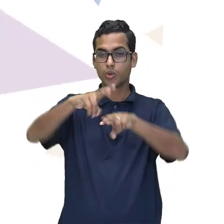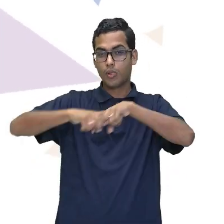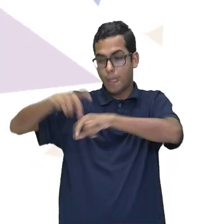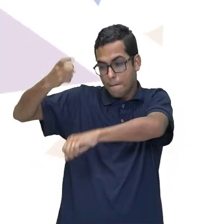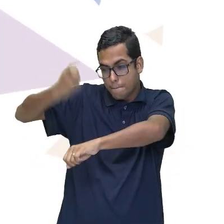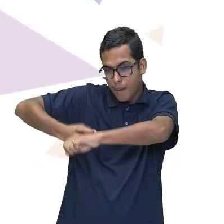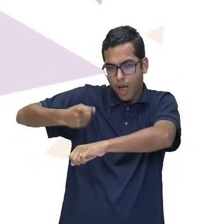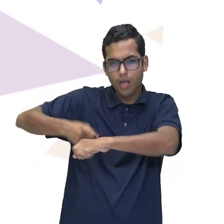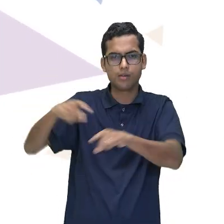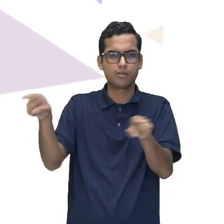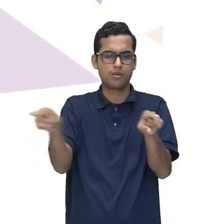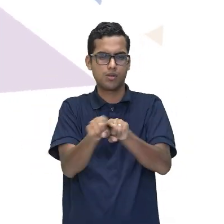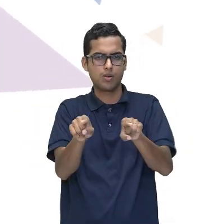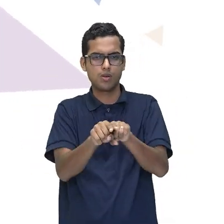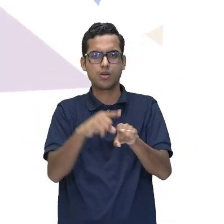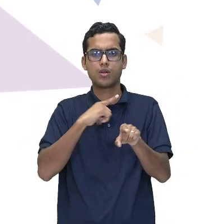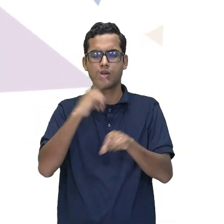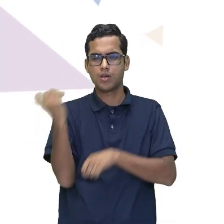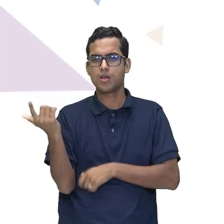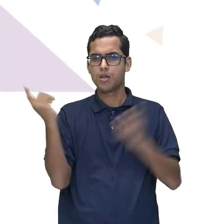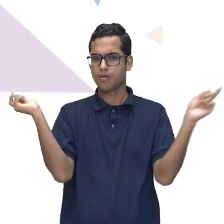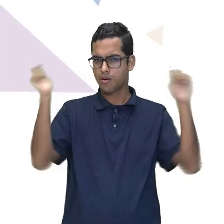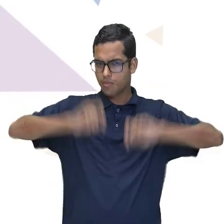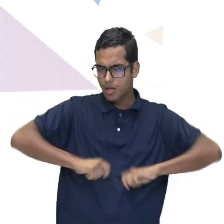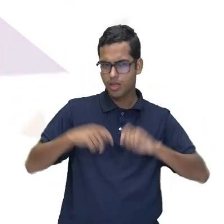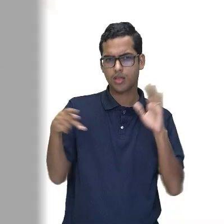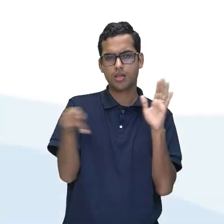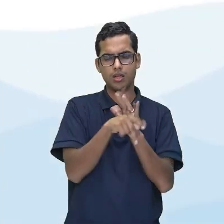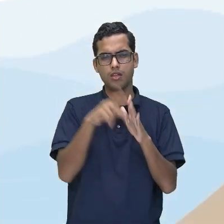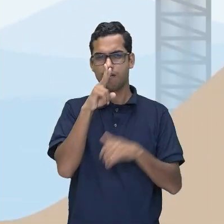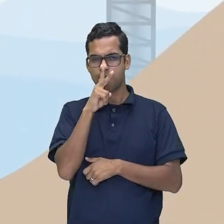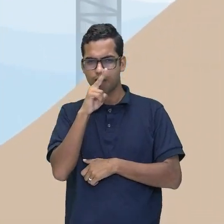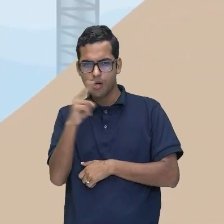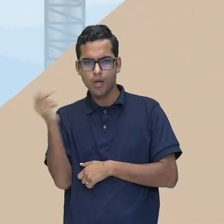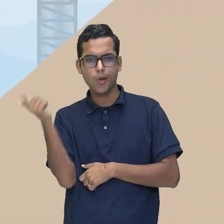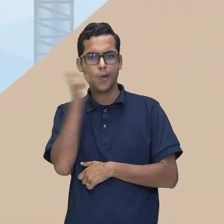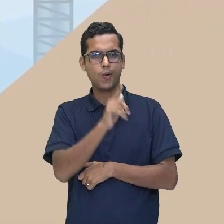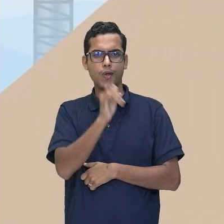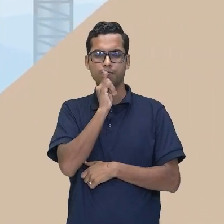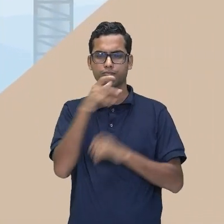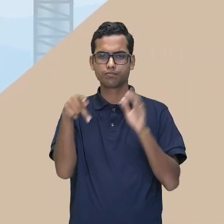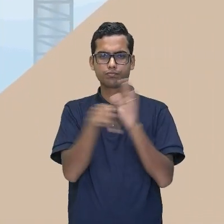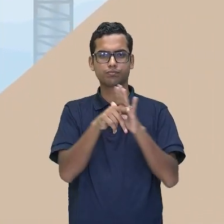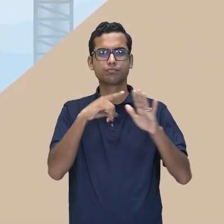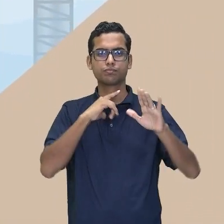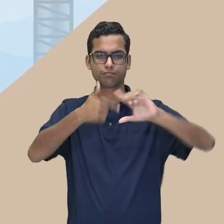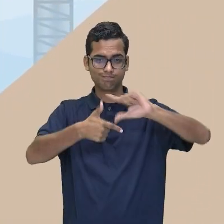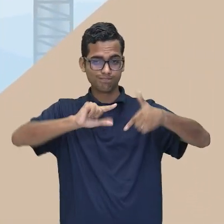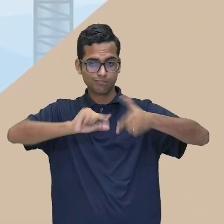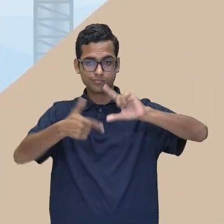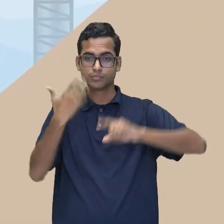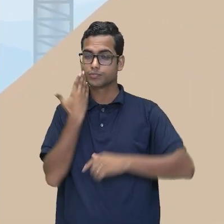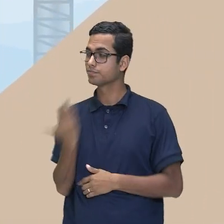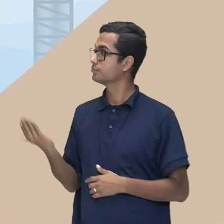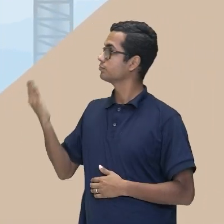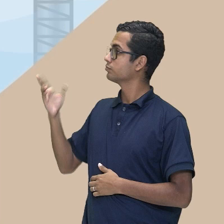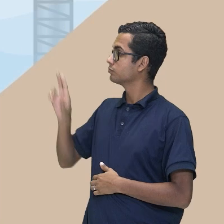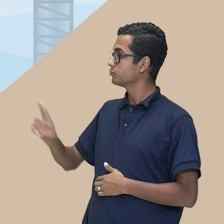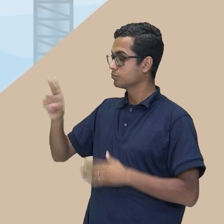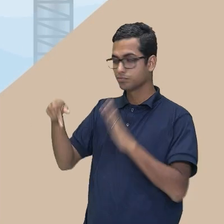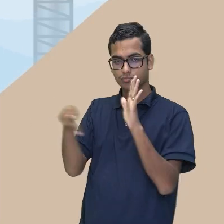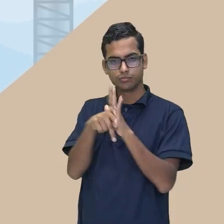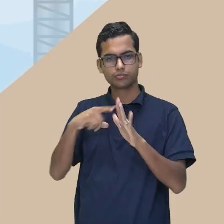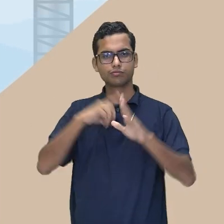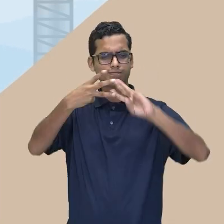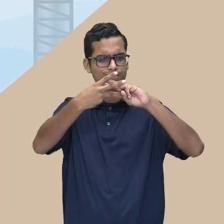e capacidade de distribuir forças de forma eficiente. Esta forma geométrica é utilizada em construções, pontes